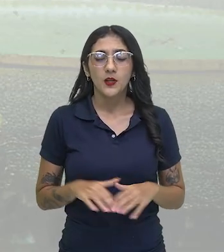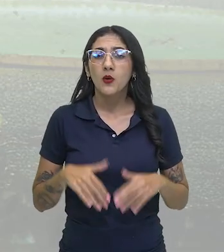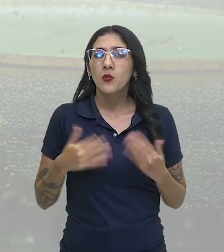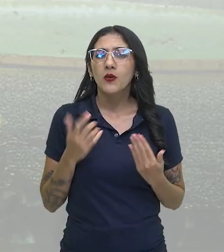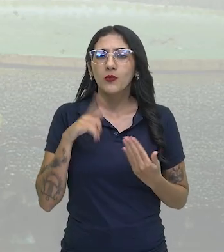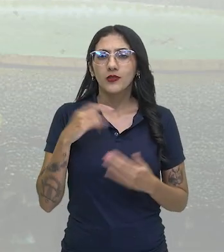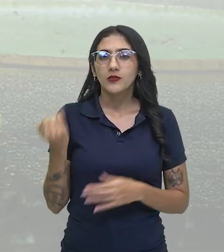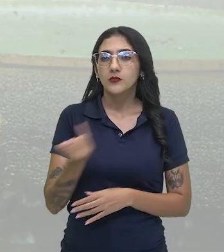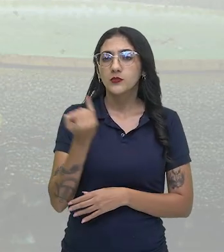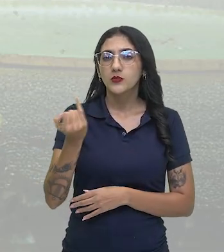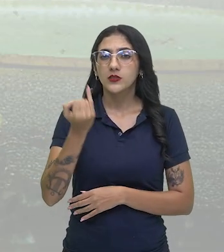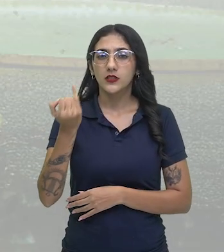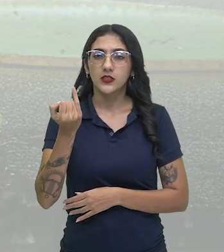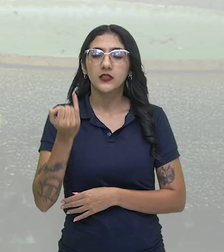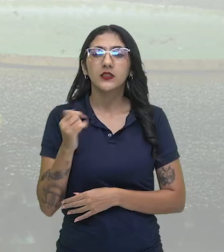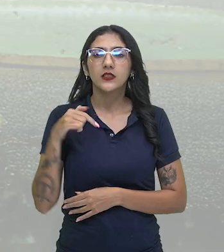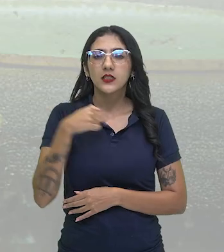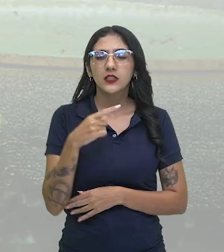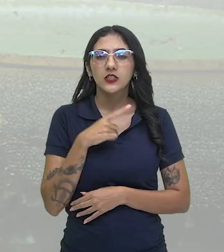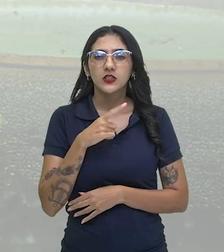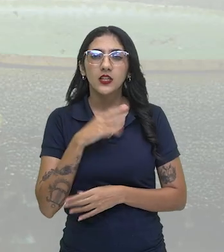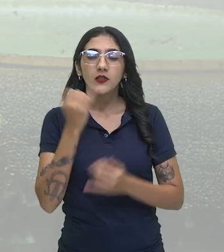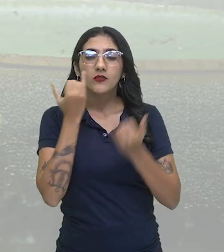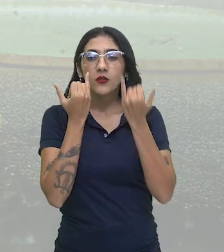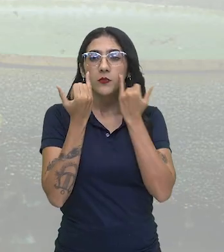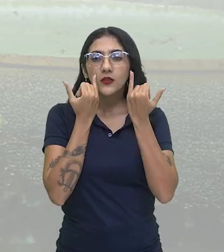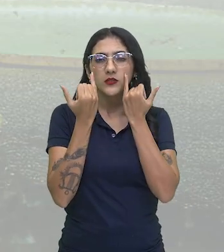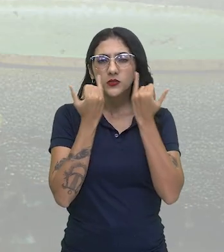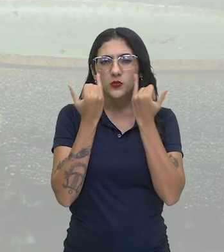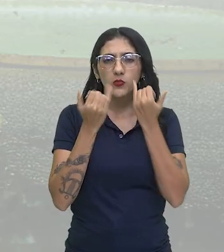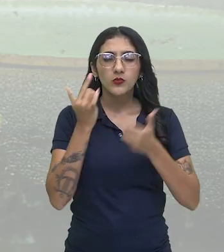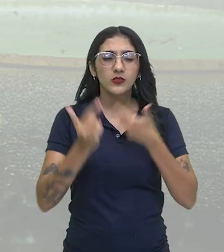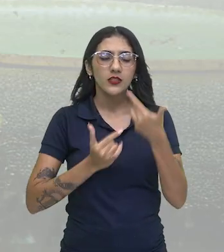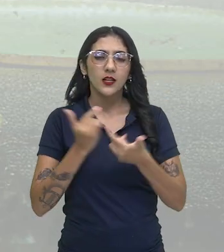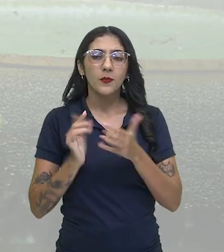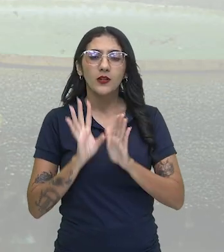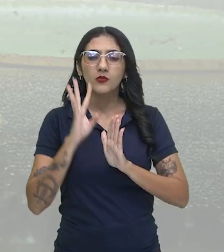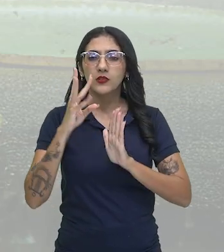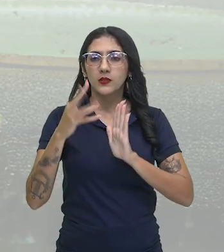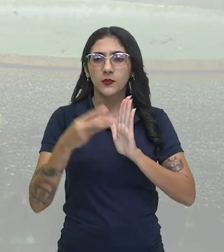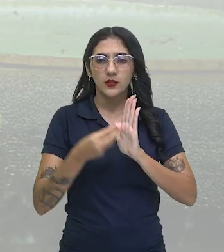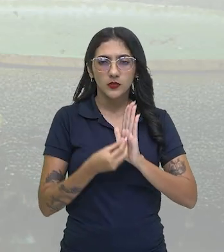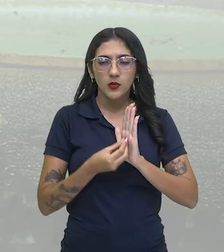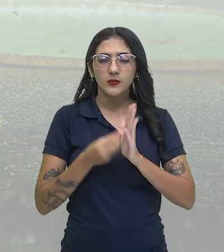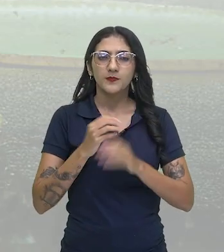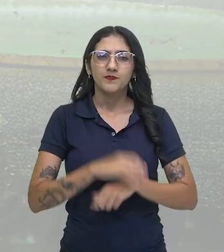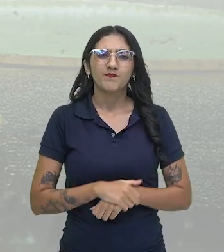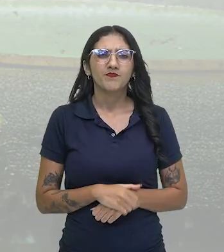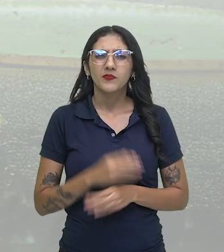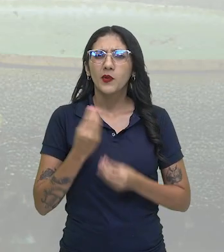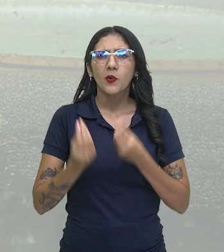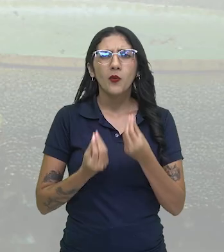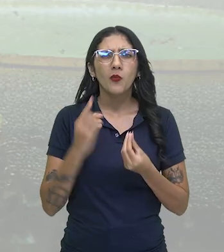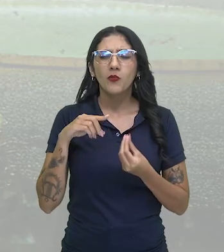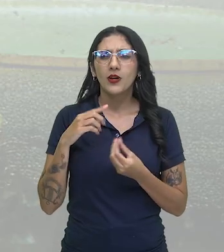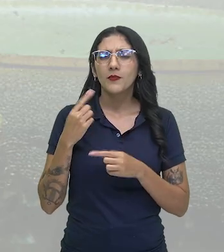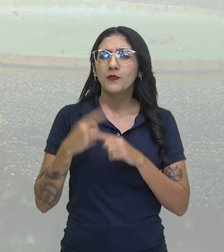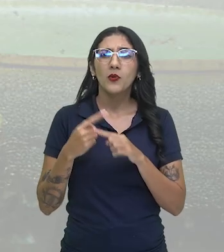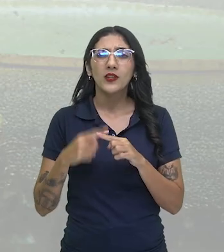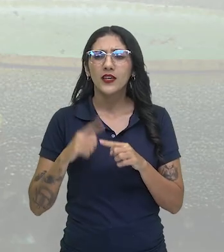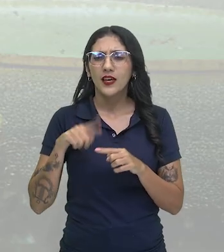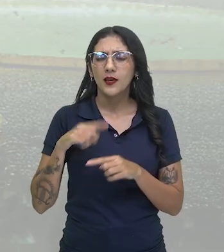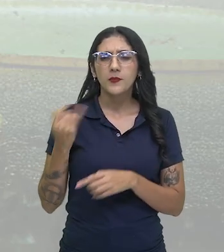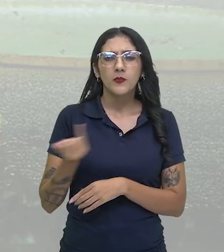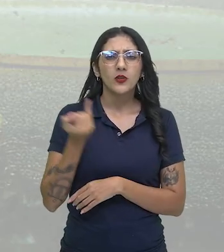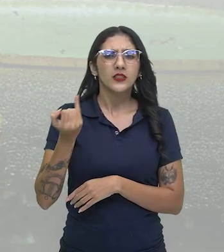de registrar as práticas de trabalho na Amazônia? Para que serve isso? Para que vai agregar na minha vida